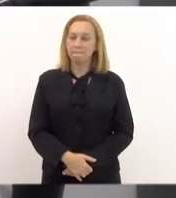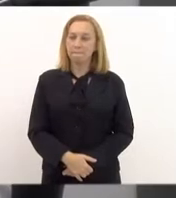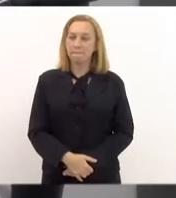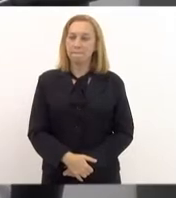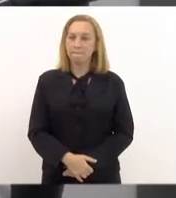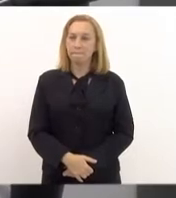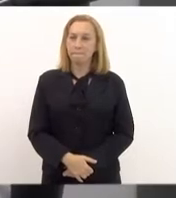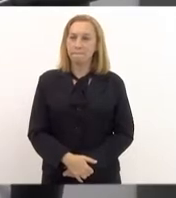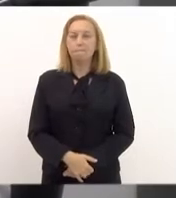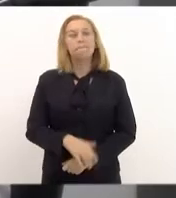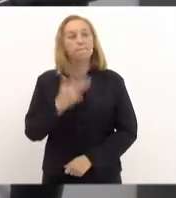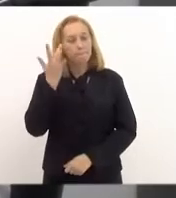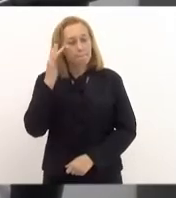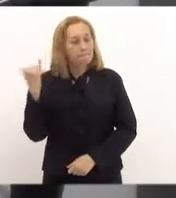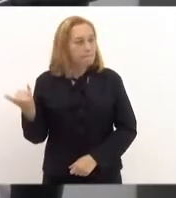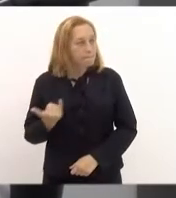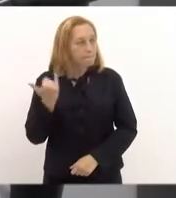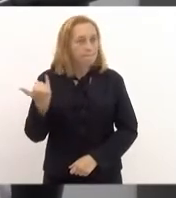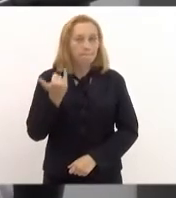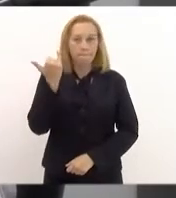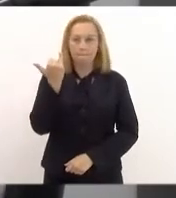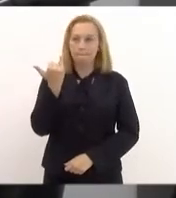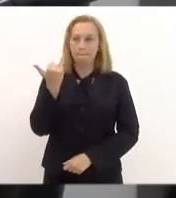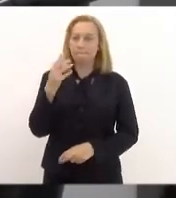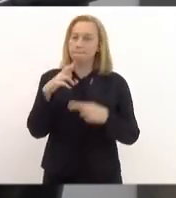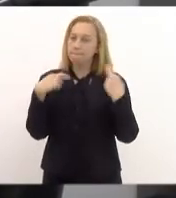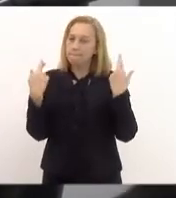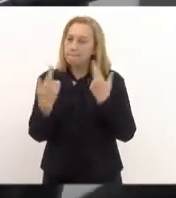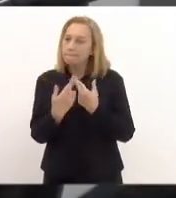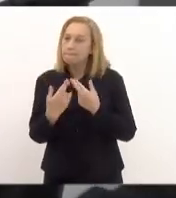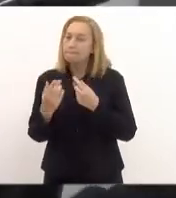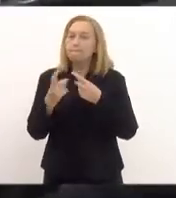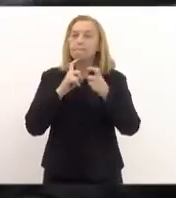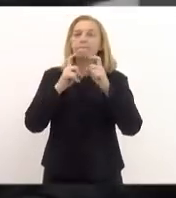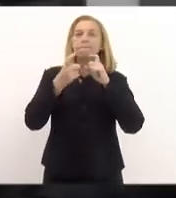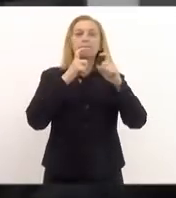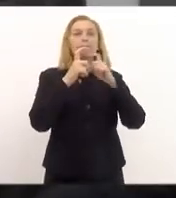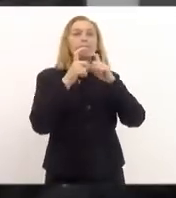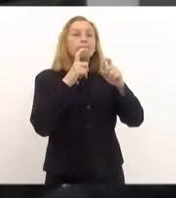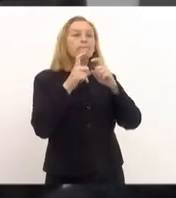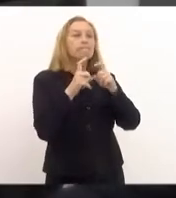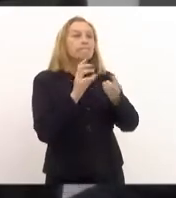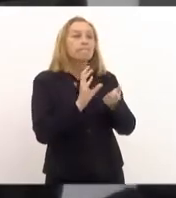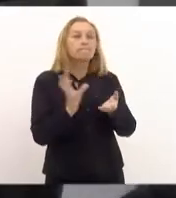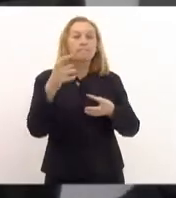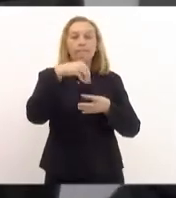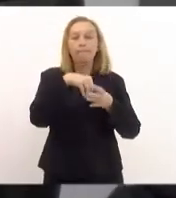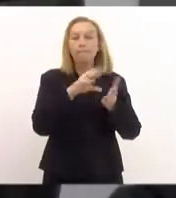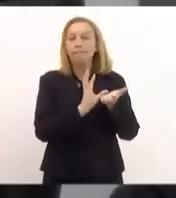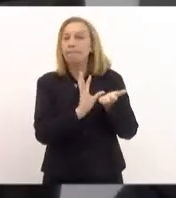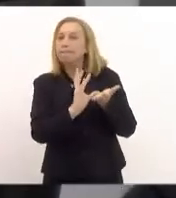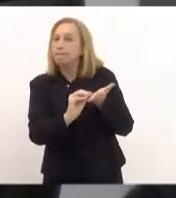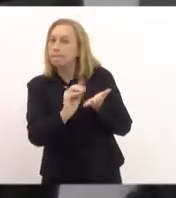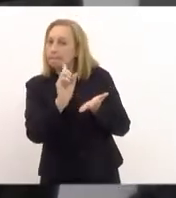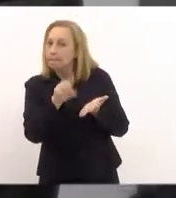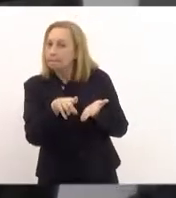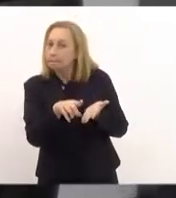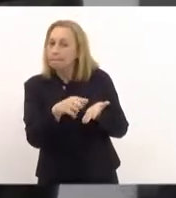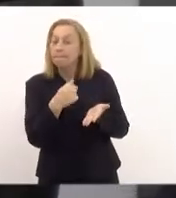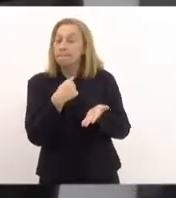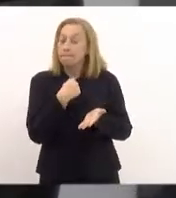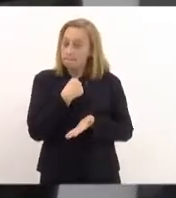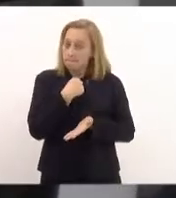é importante esta reunião para a gente discutir o que está em pauta, né? Eu